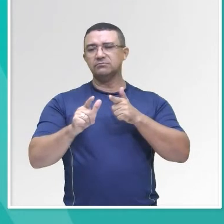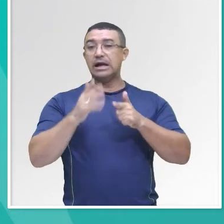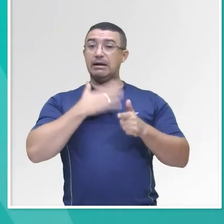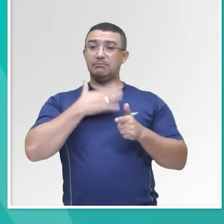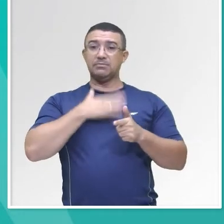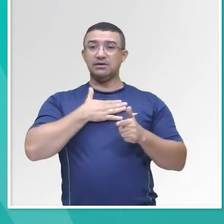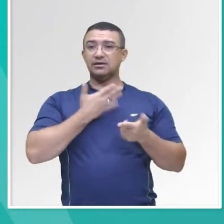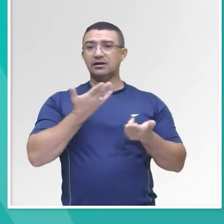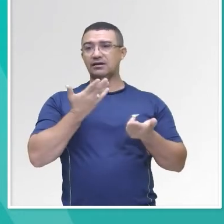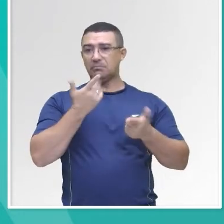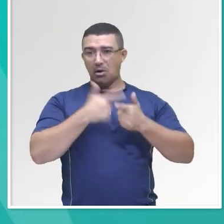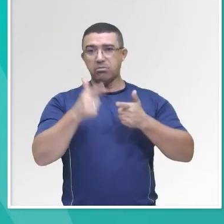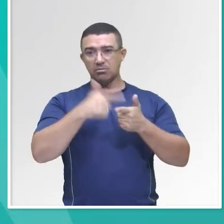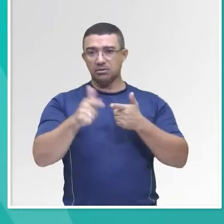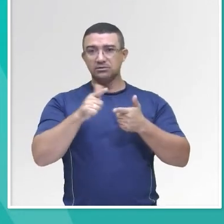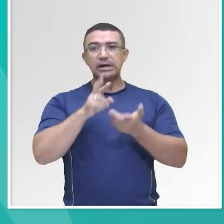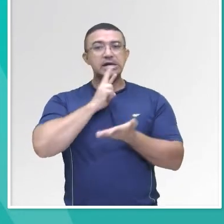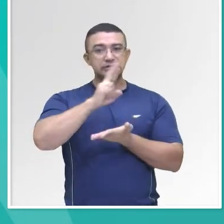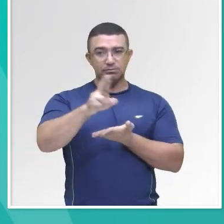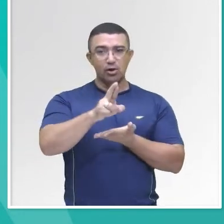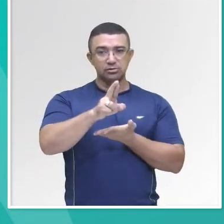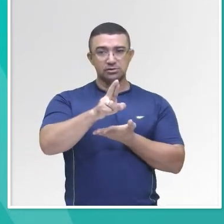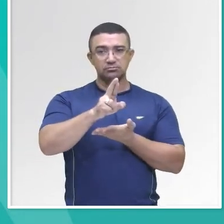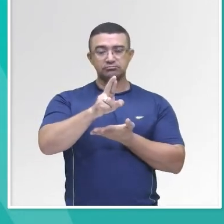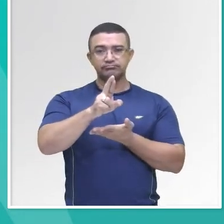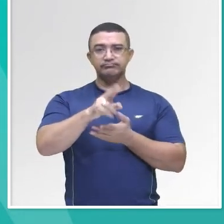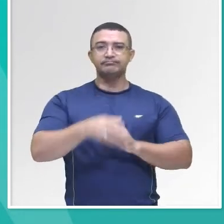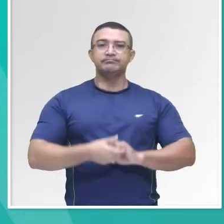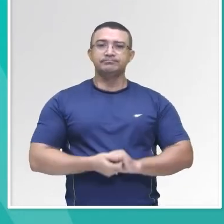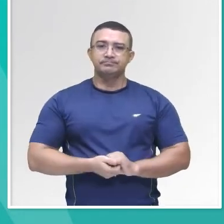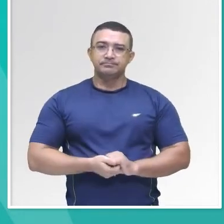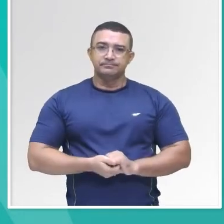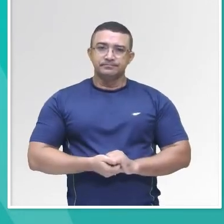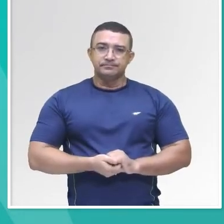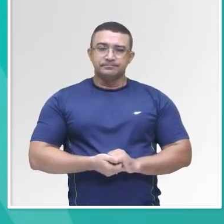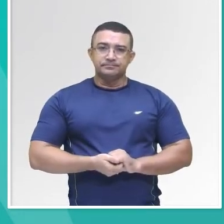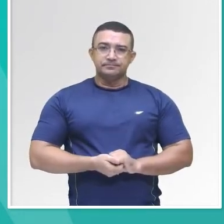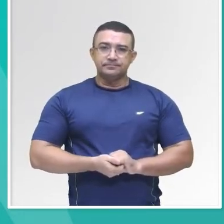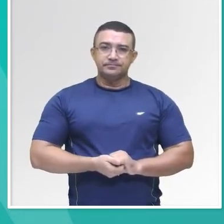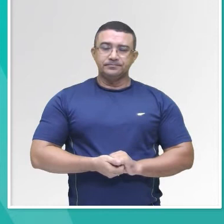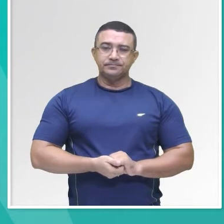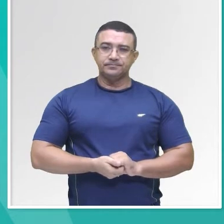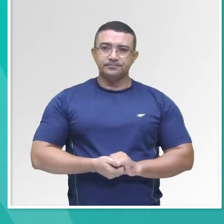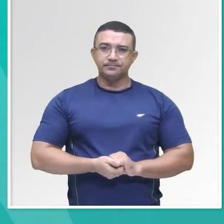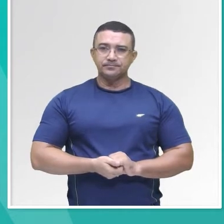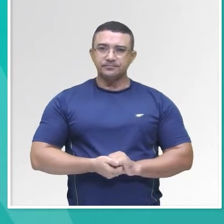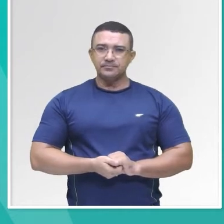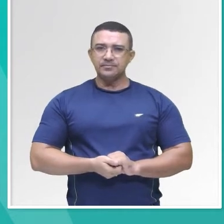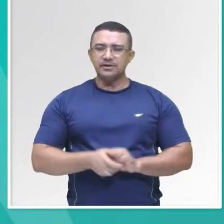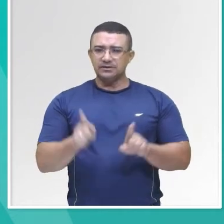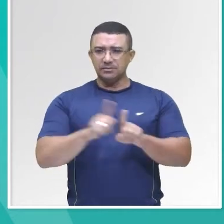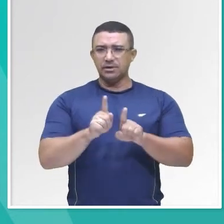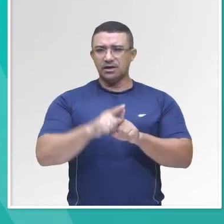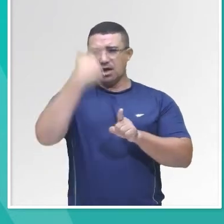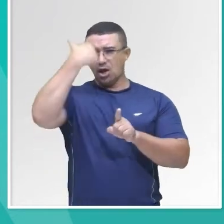questionamento, eu vou dar sugestões, tá? Eu vou dar, indicar